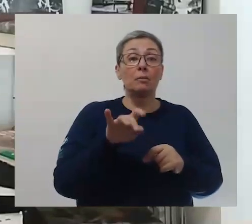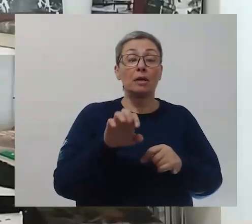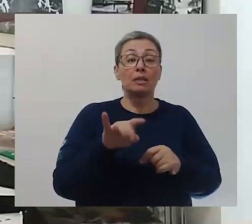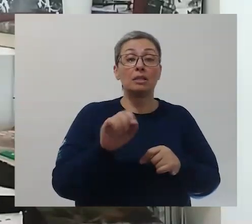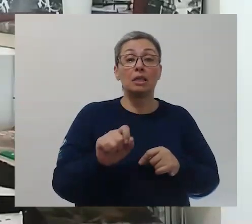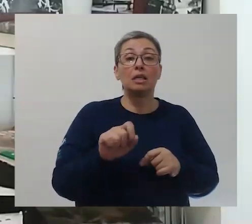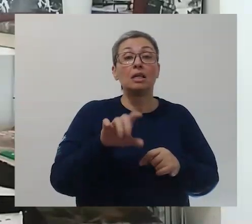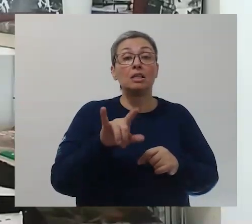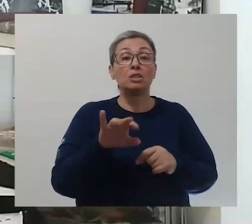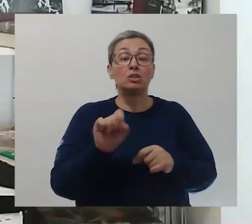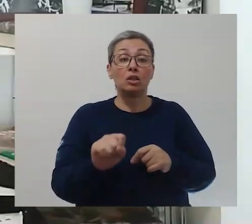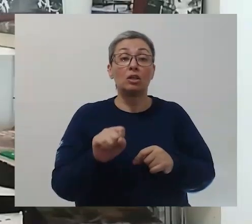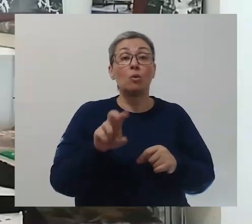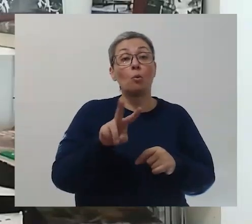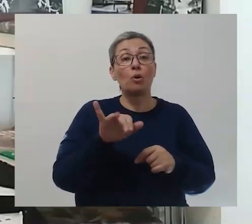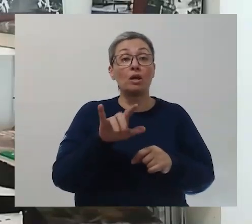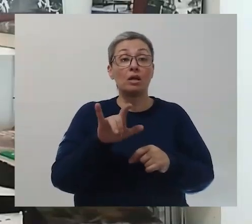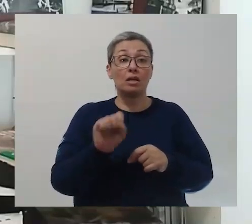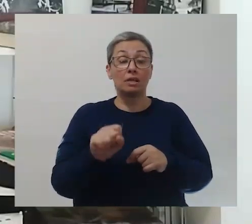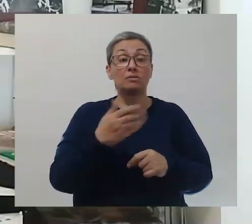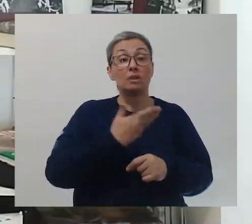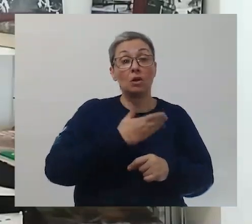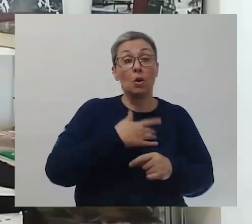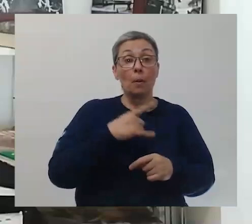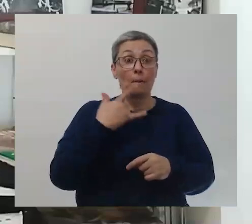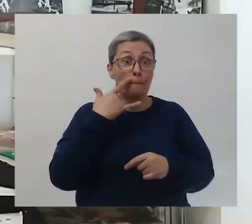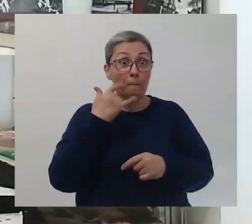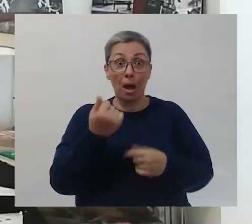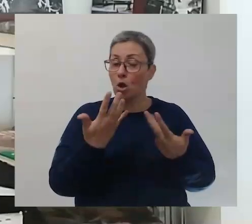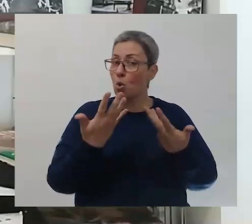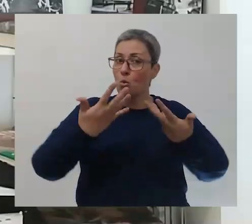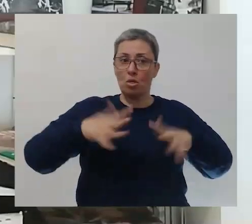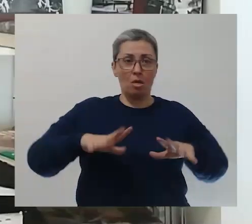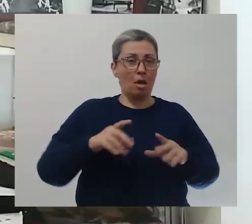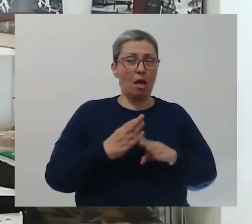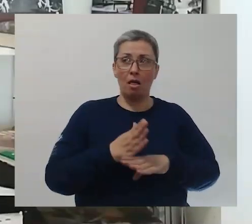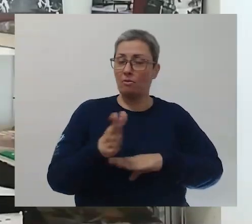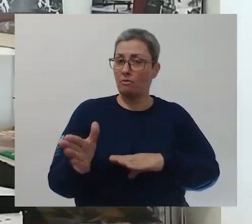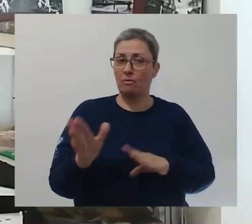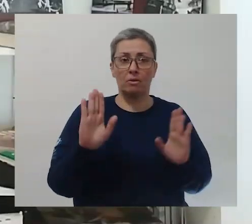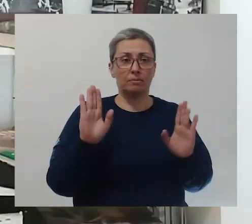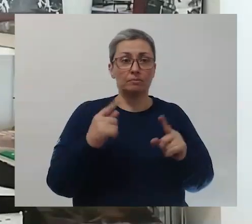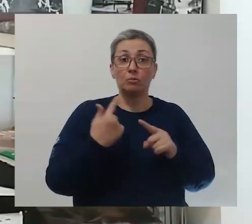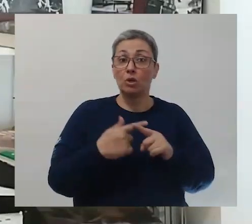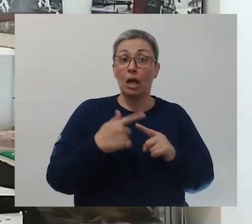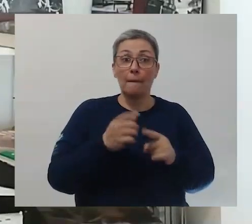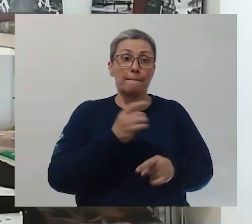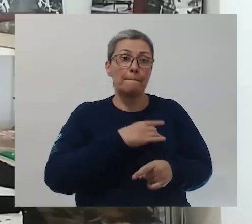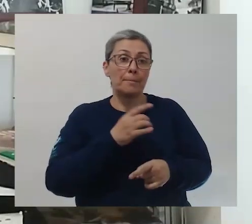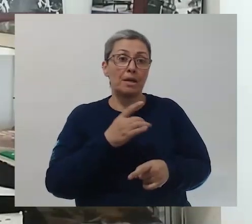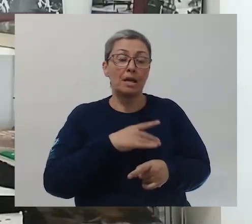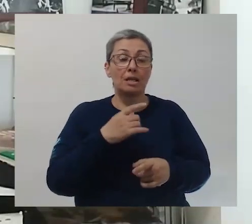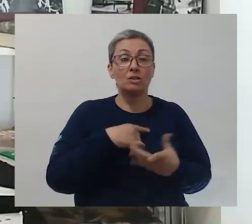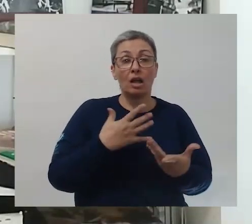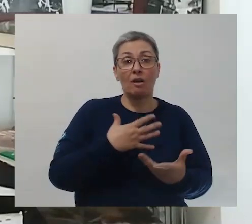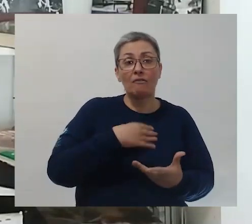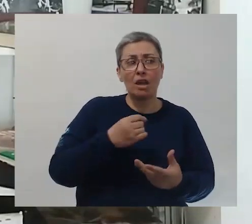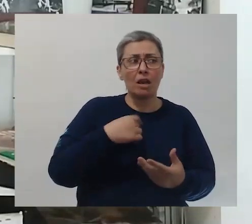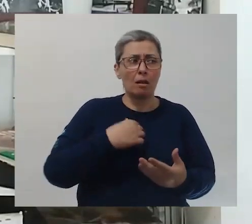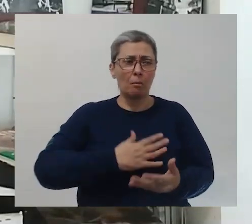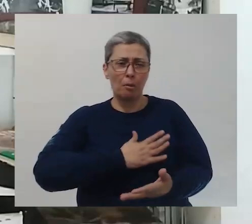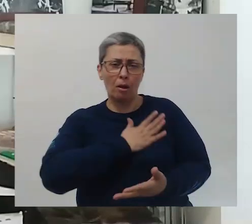Elementary School William Friends. O pai dela não queria que ela fosse para lá, pois tinha medo de que a filha sofresse